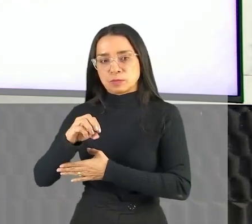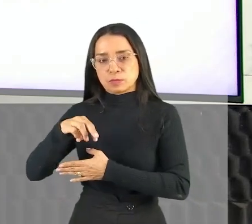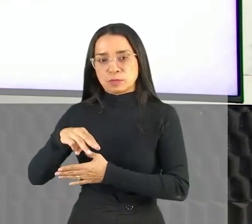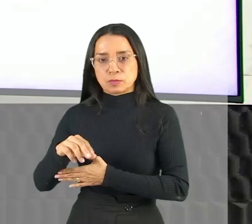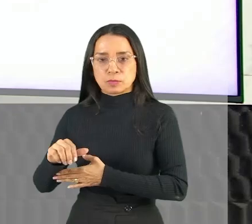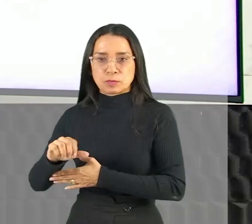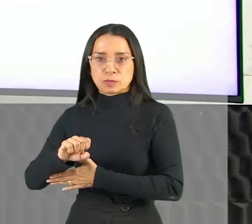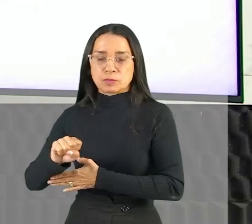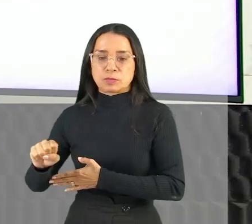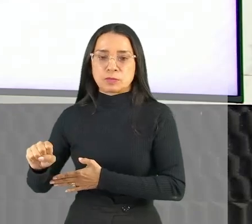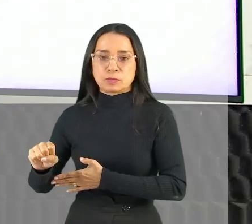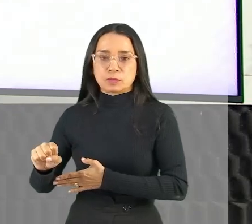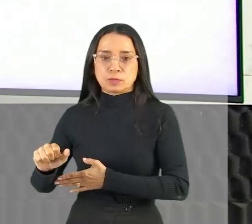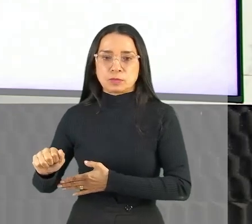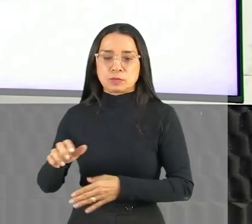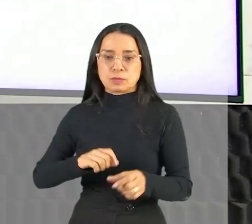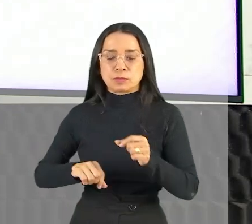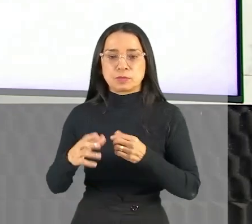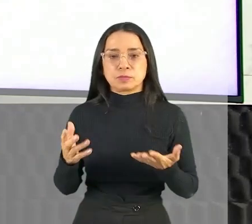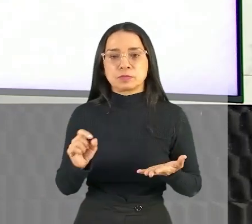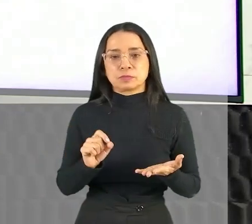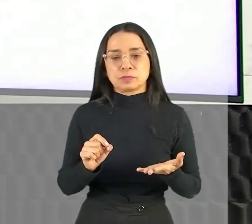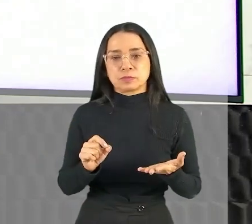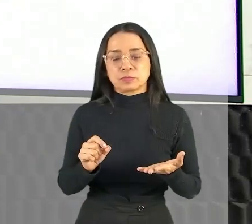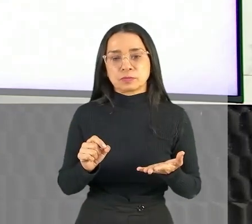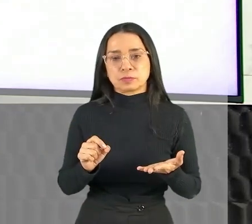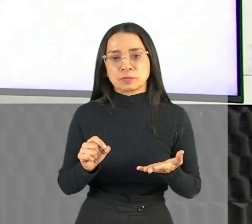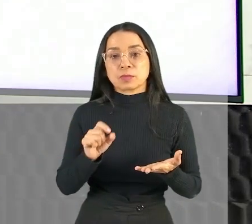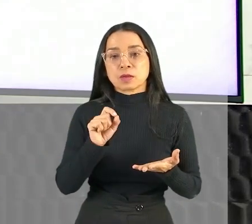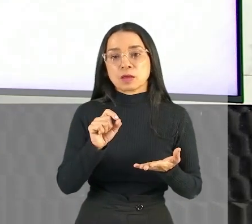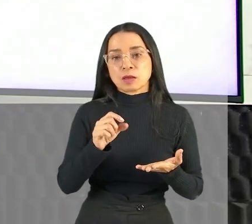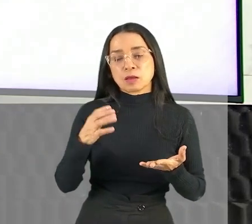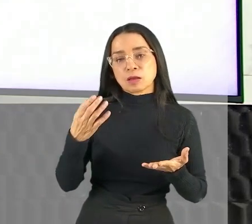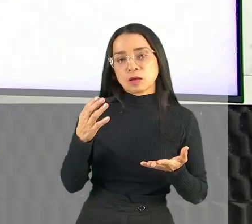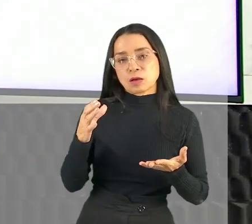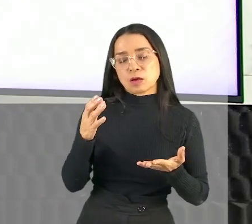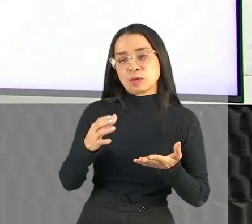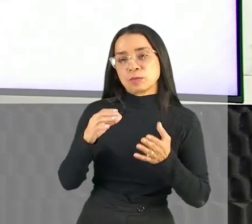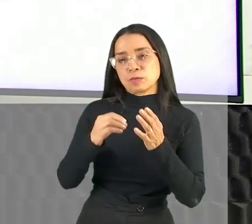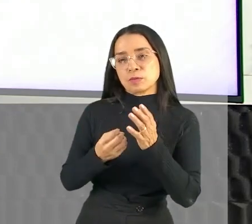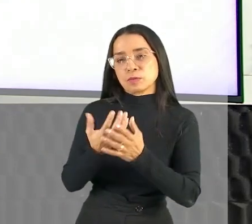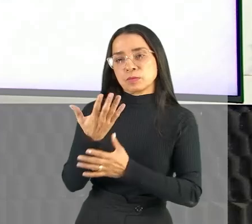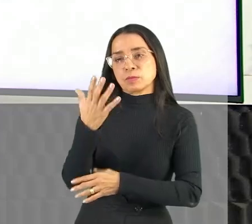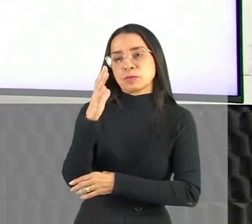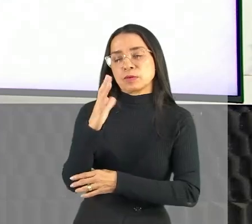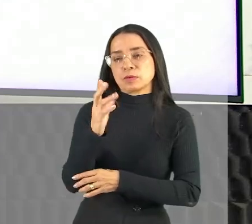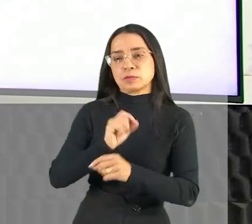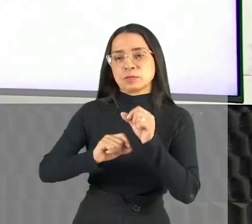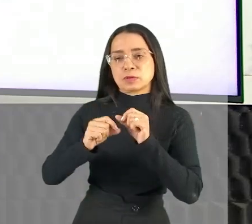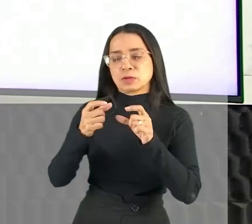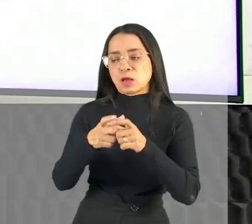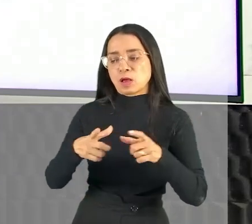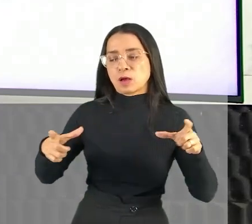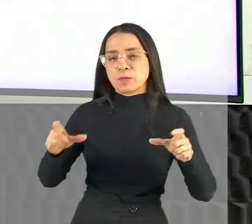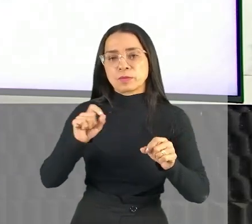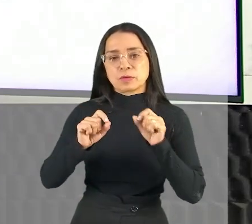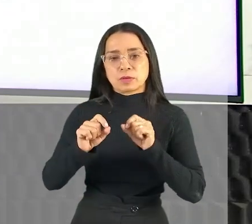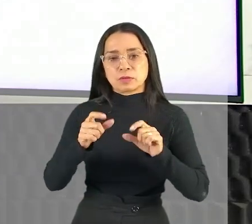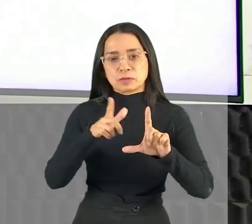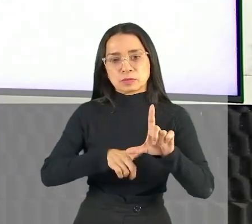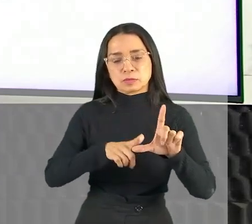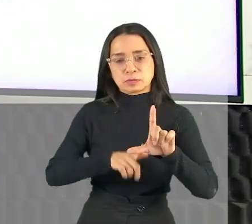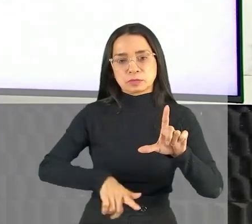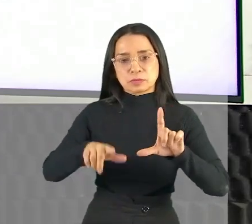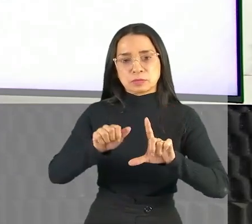demandando carbono para si. O sequestro de carbono pelas plantas é aumentado quando? Quando eu